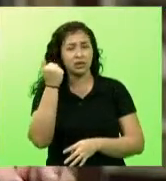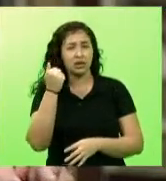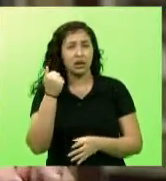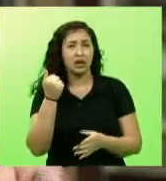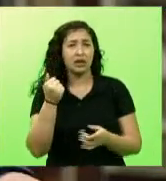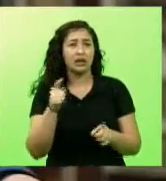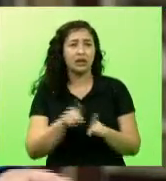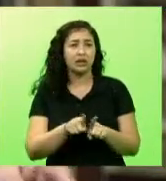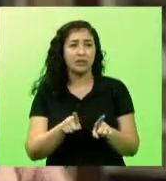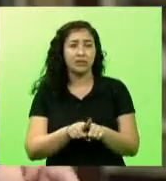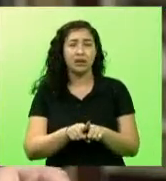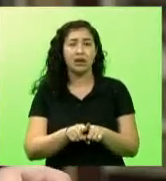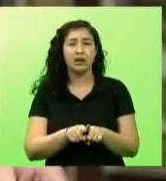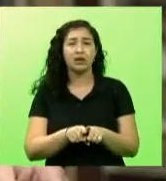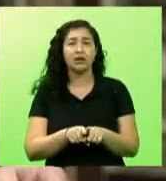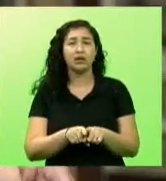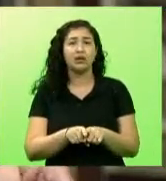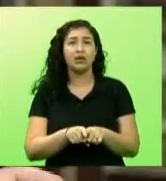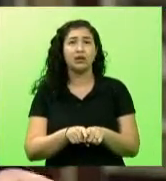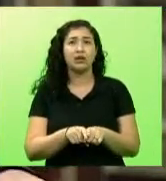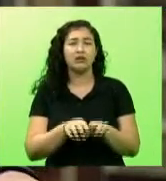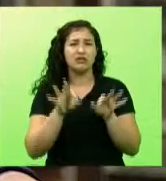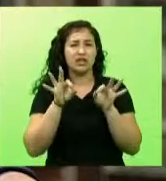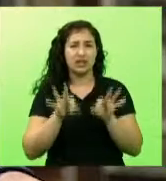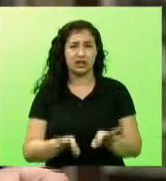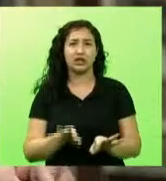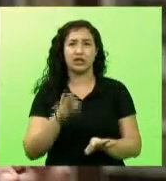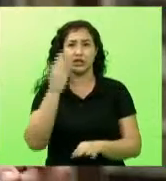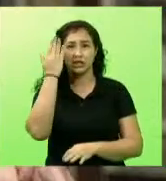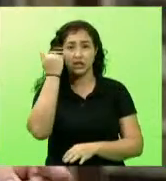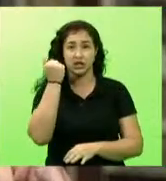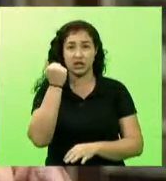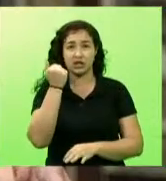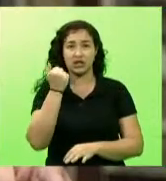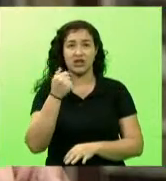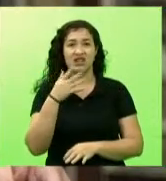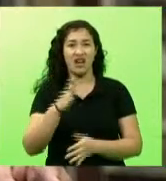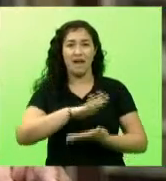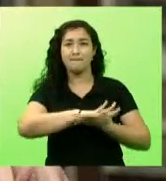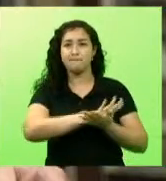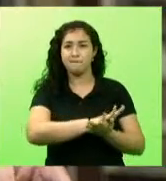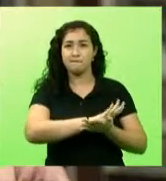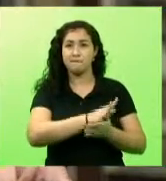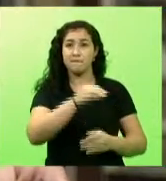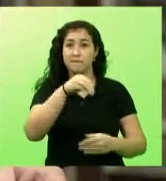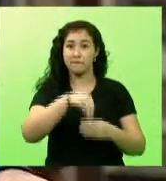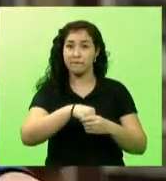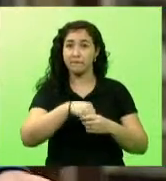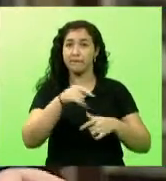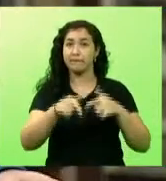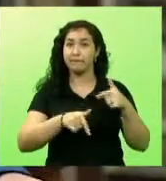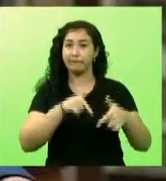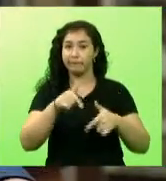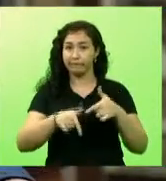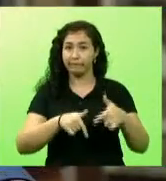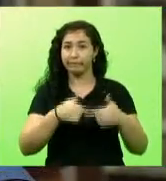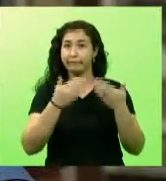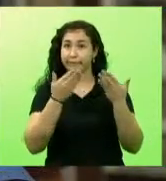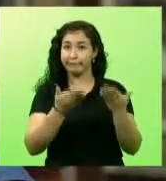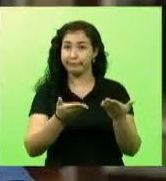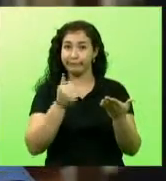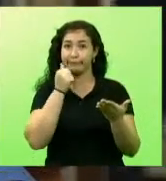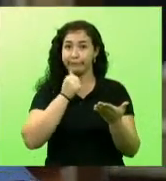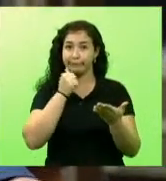inclusive, e falo para os senhores com a mais absoluta certeza, hostilizada dentro do local de trabalho dela,